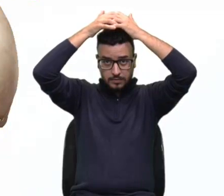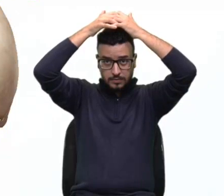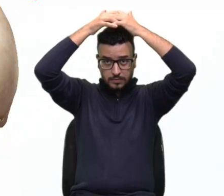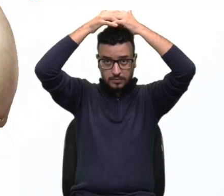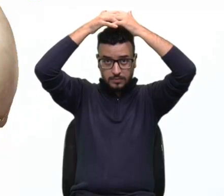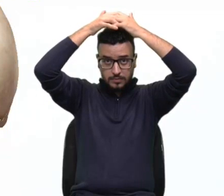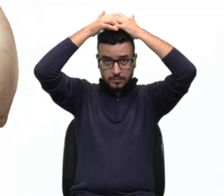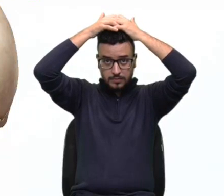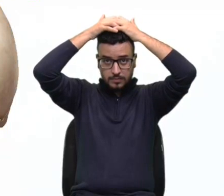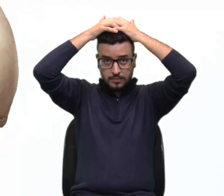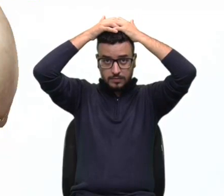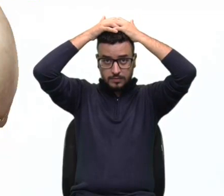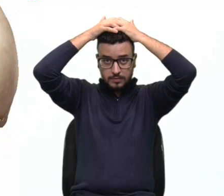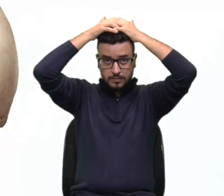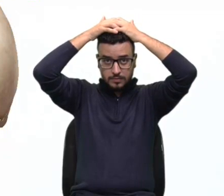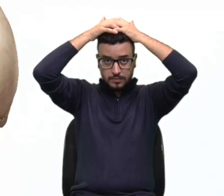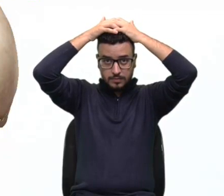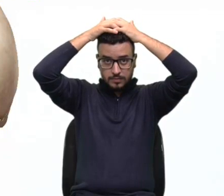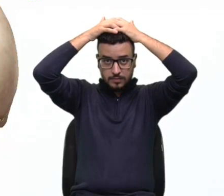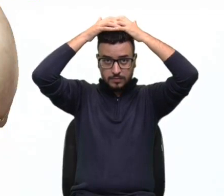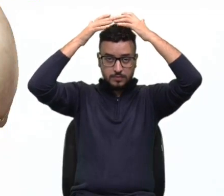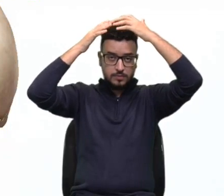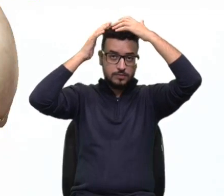bísel, está aqui.